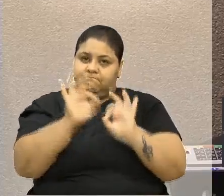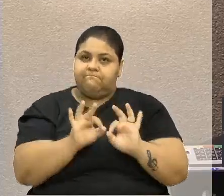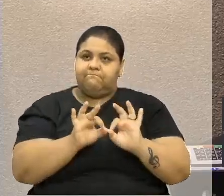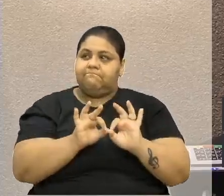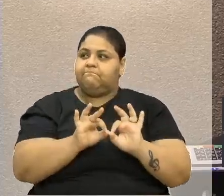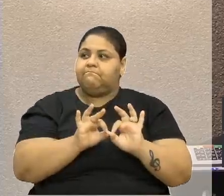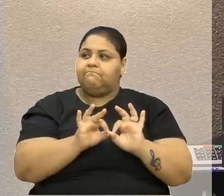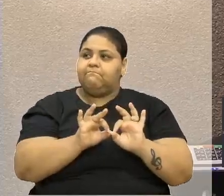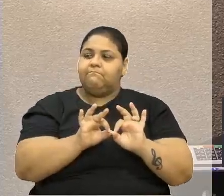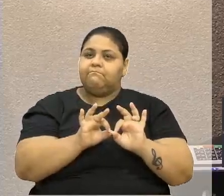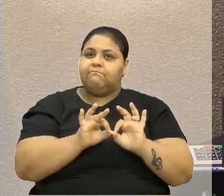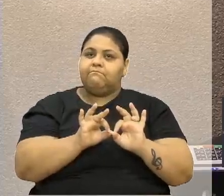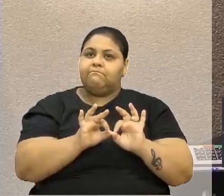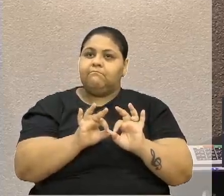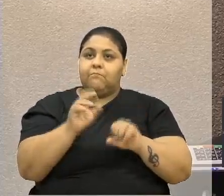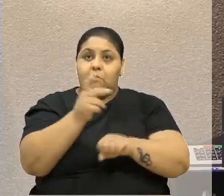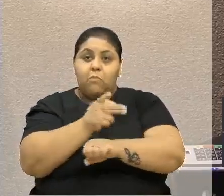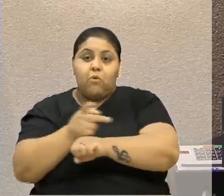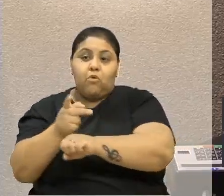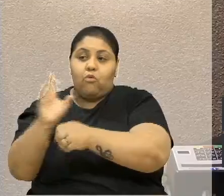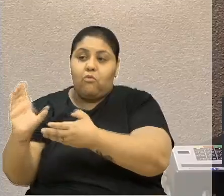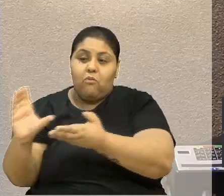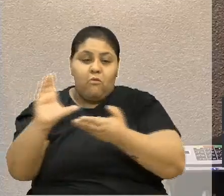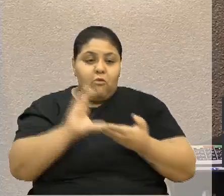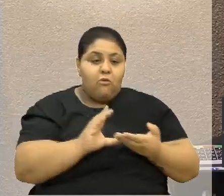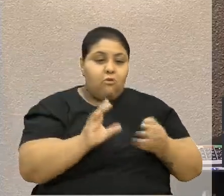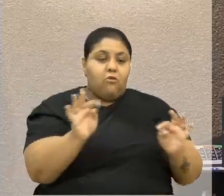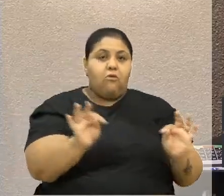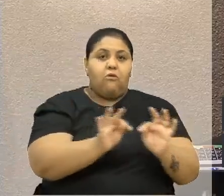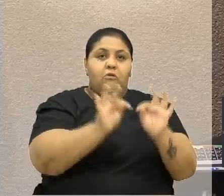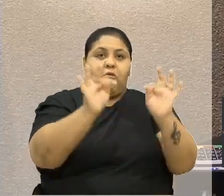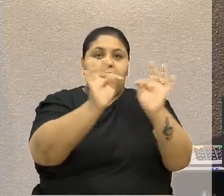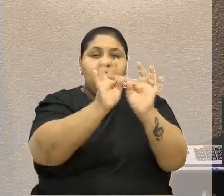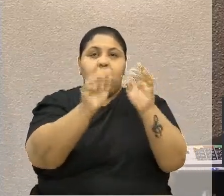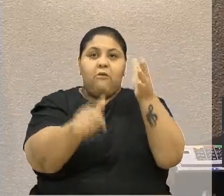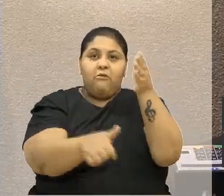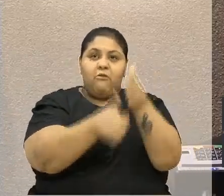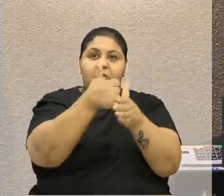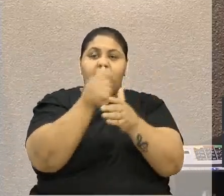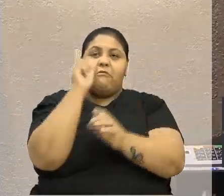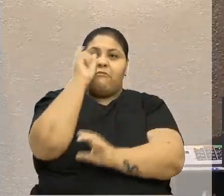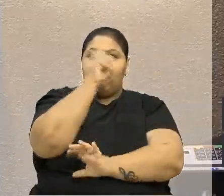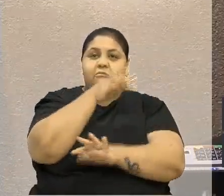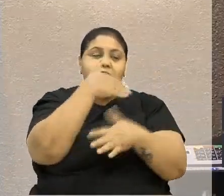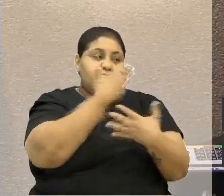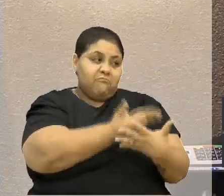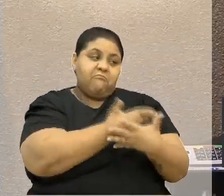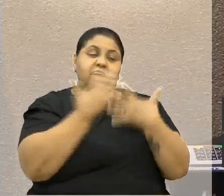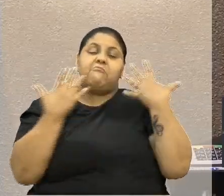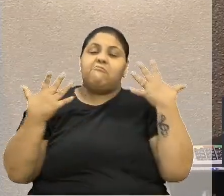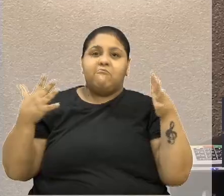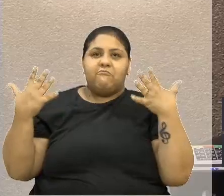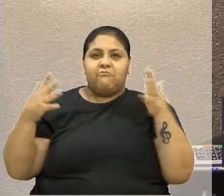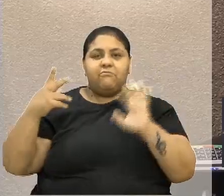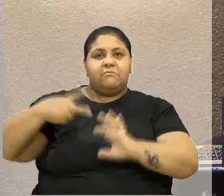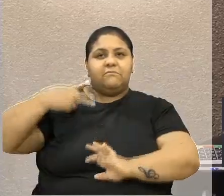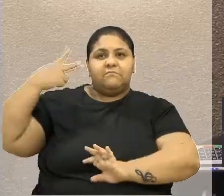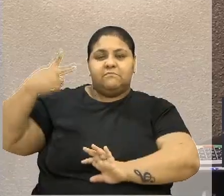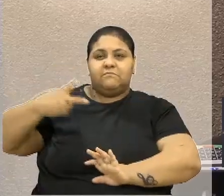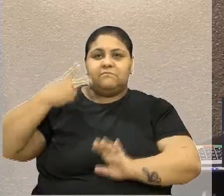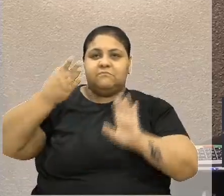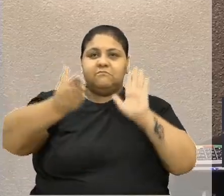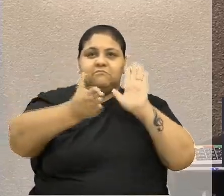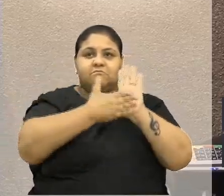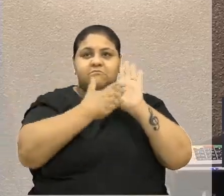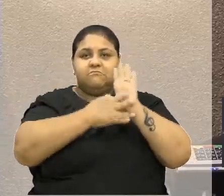vez mais vem se buscando investir em tecnologia para sanar essas dificuldades. Então, parabenizo, né, o vereador proponente